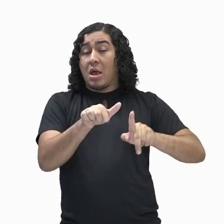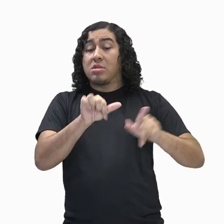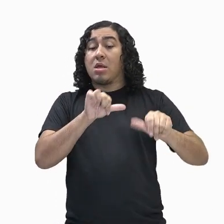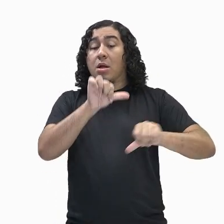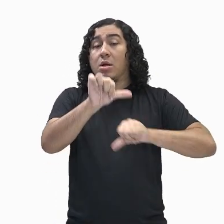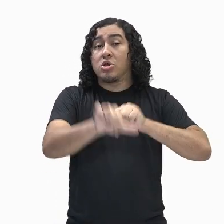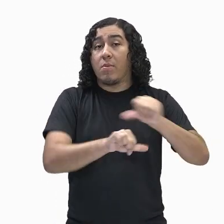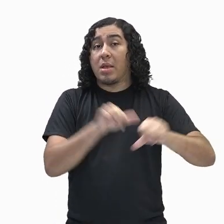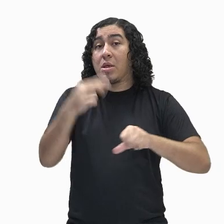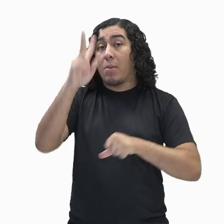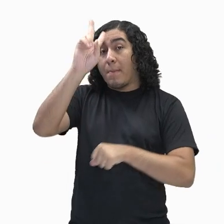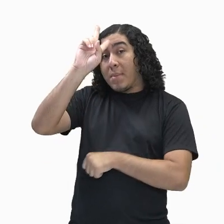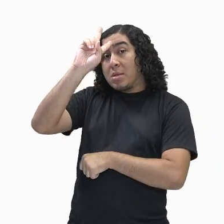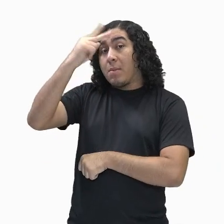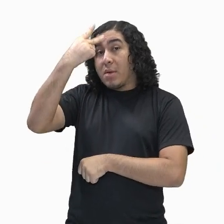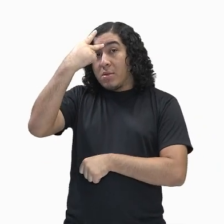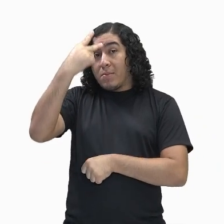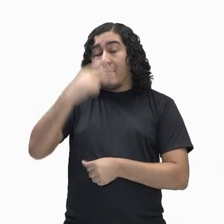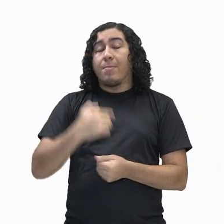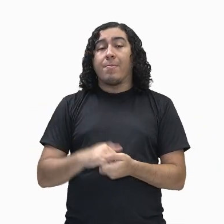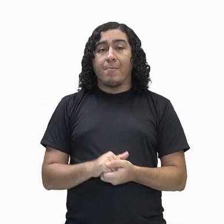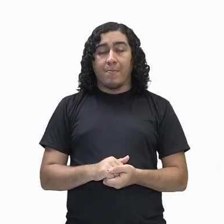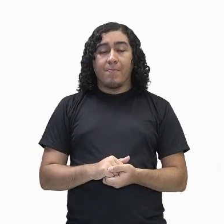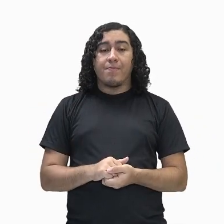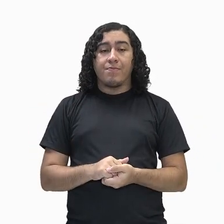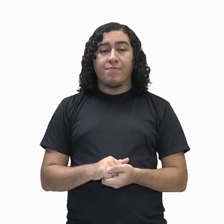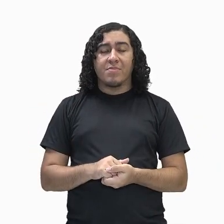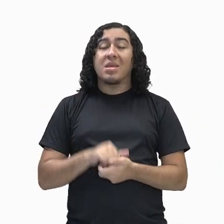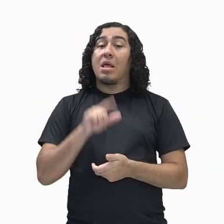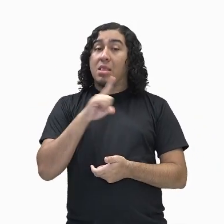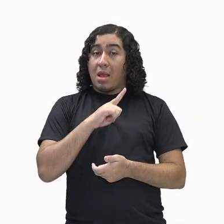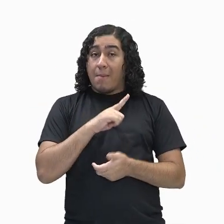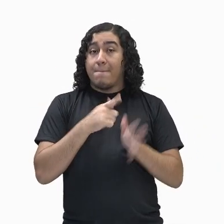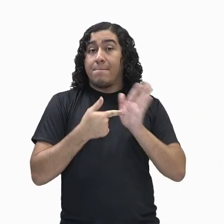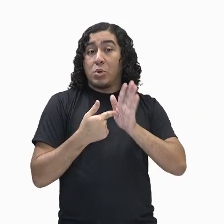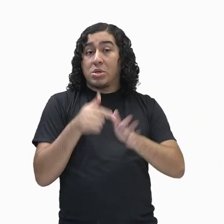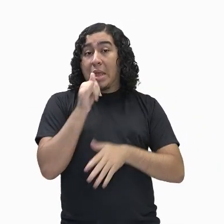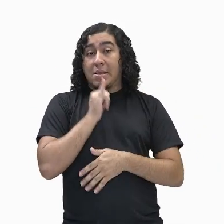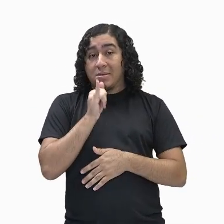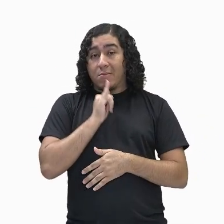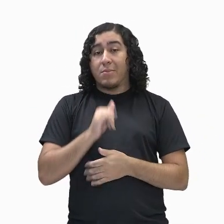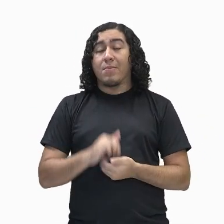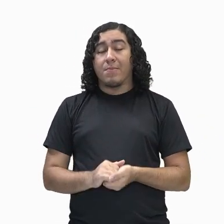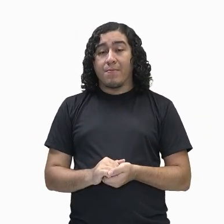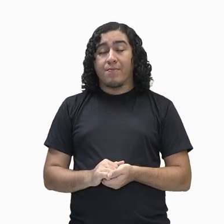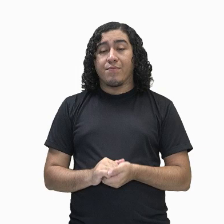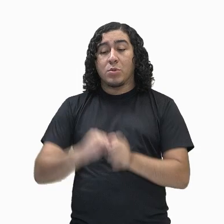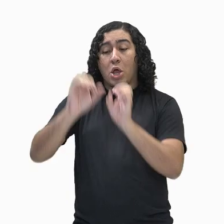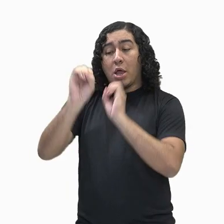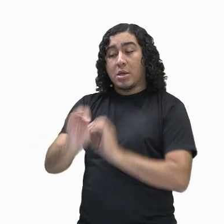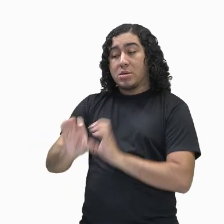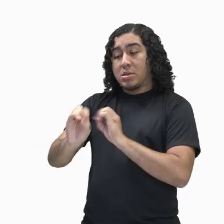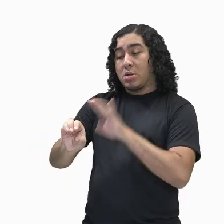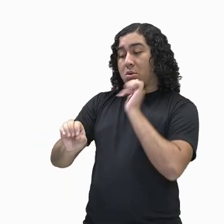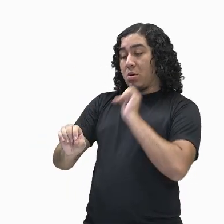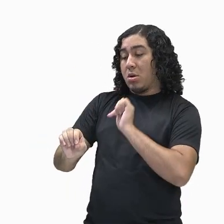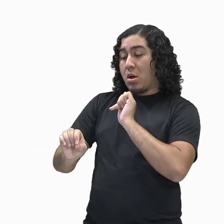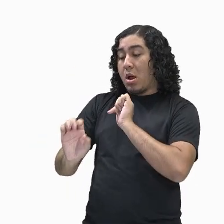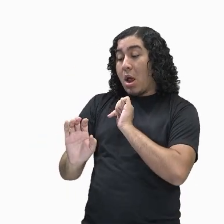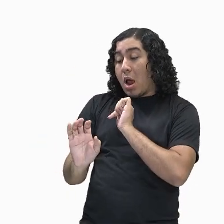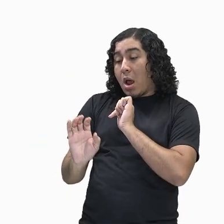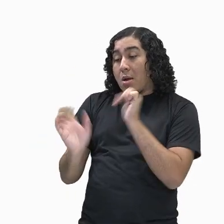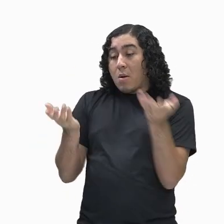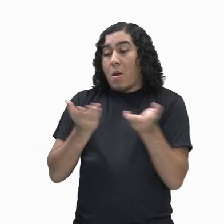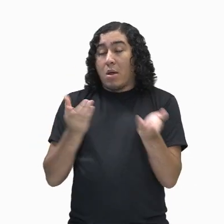no pensamento. E aí nós exemplificamos isso para vocês. Por exemplo, a educação só acontece agora, nos